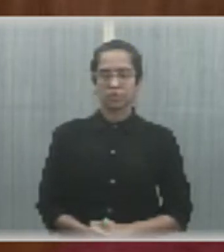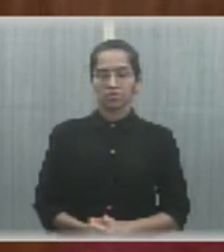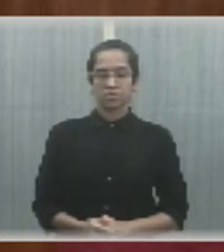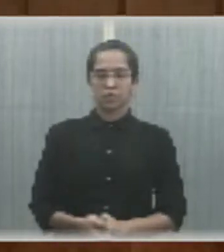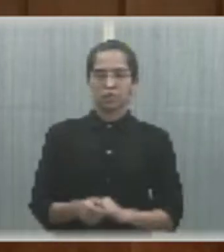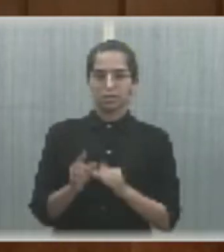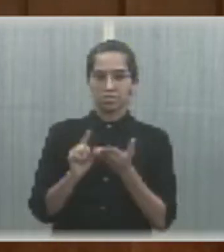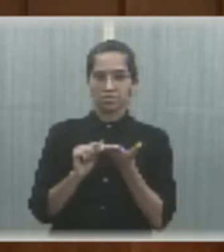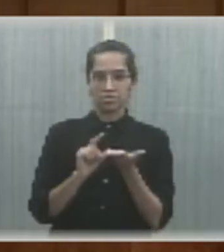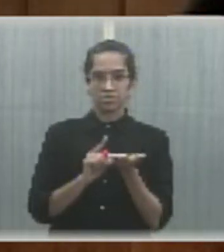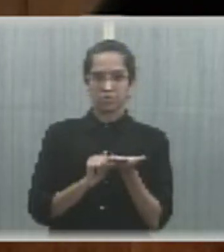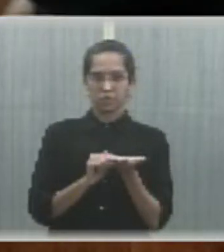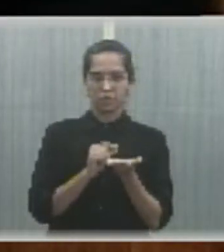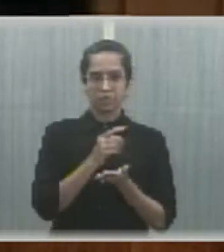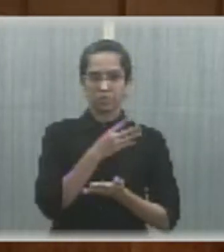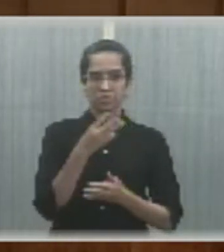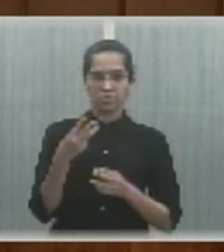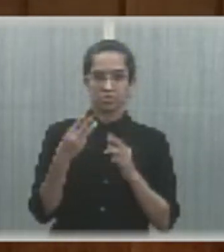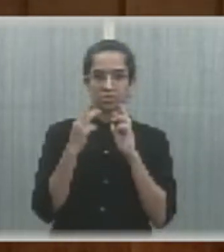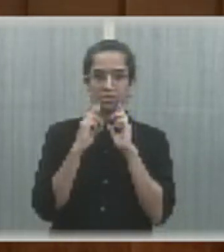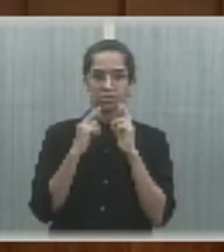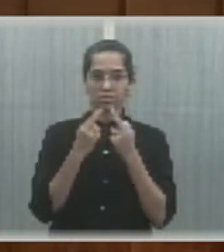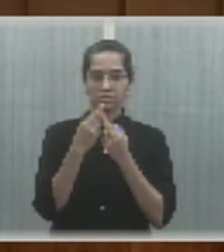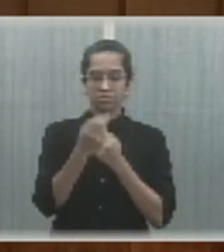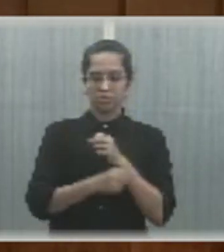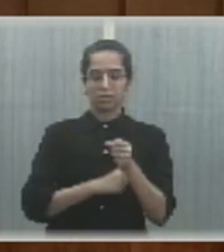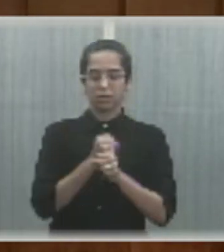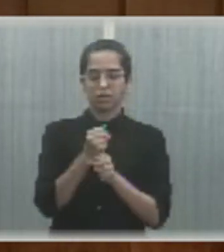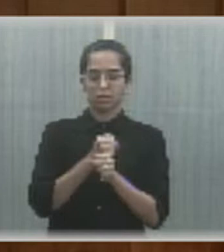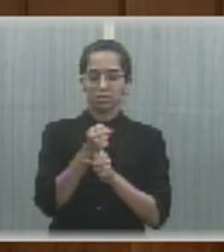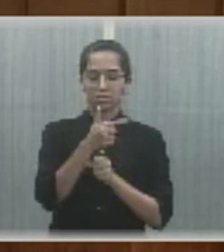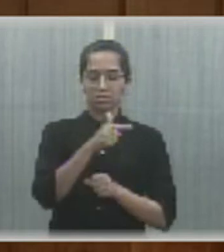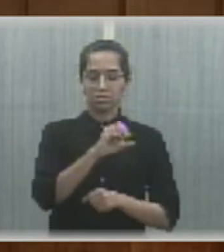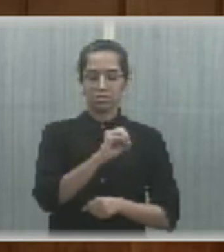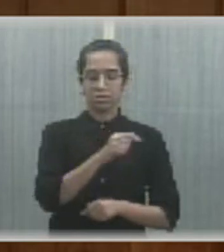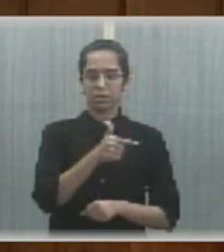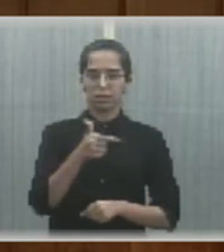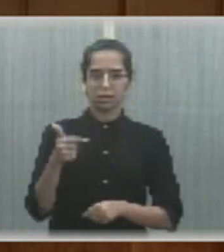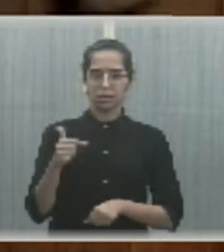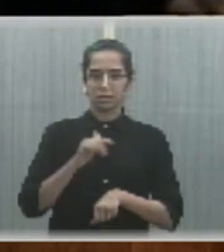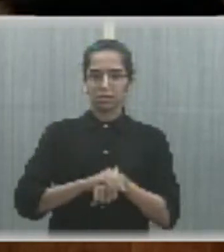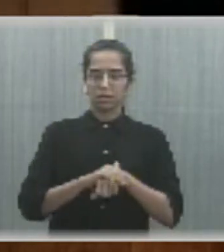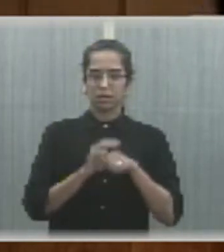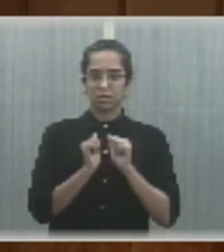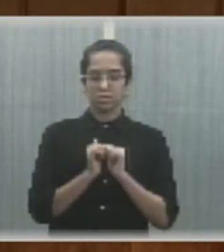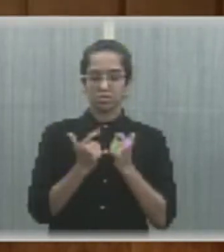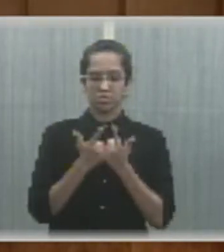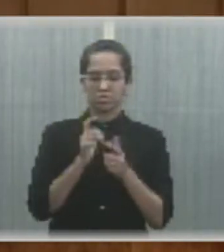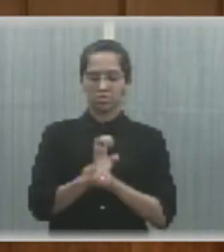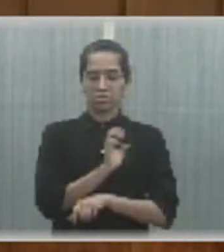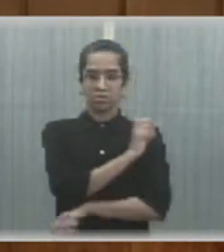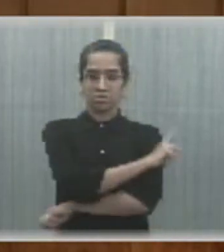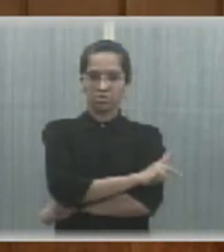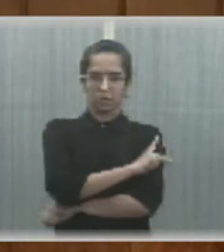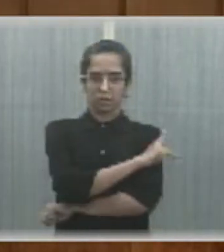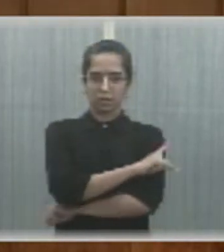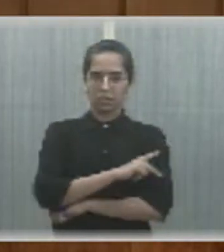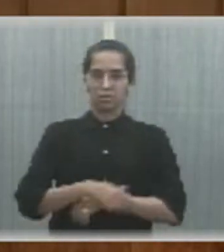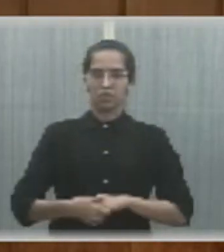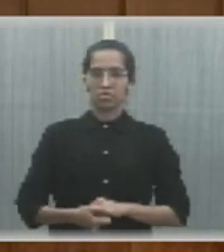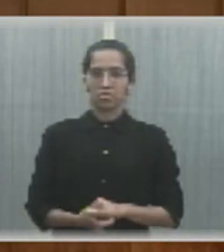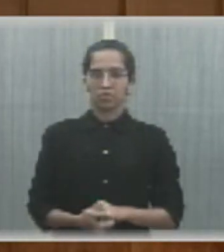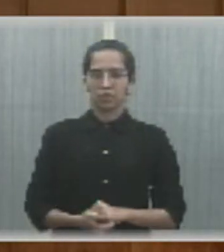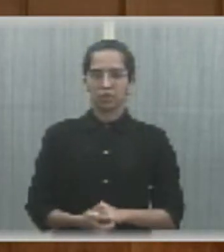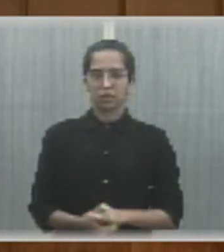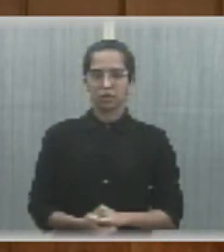Ata da 43ª sessão ordinária da 4ª sessão legislativa da 19ª legislatura da Assembleia Legislativa